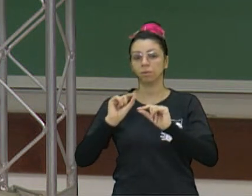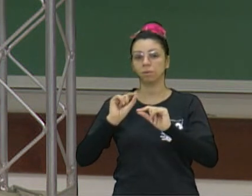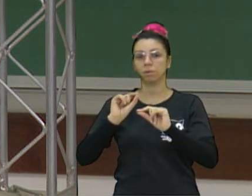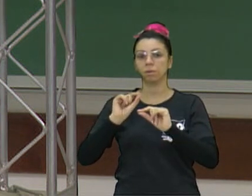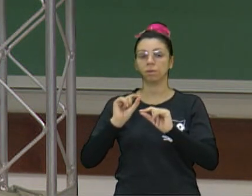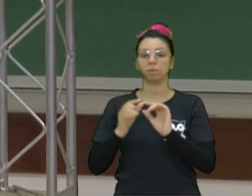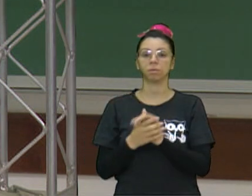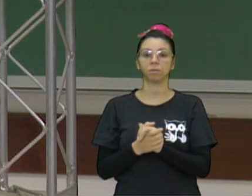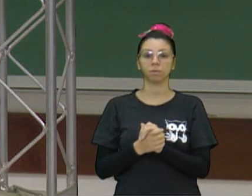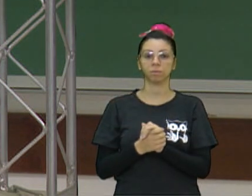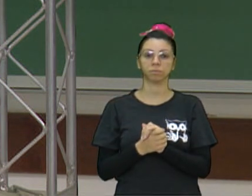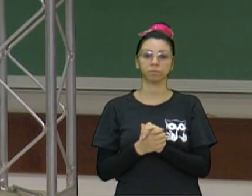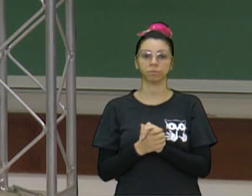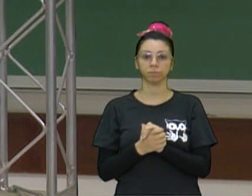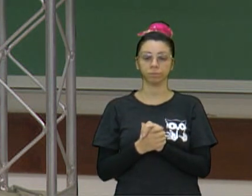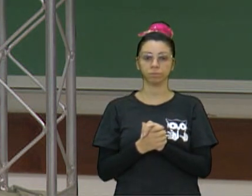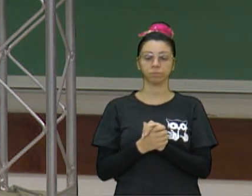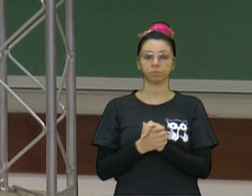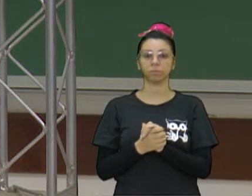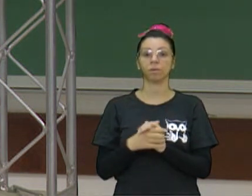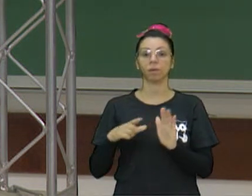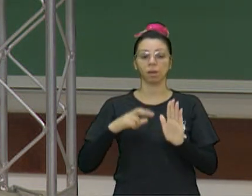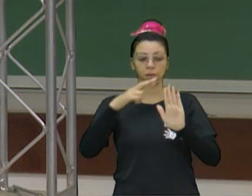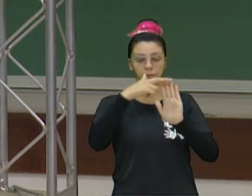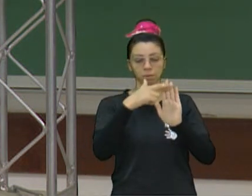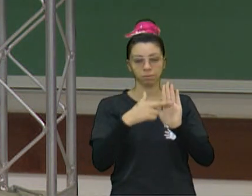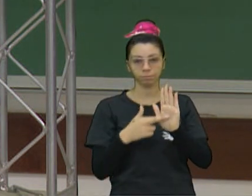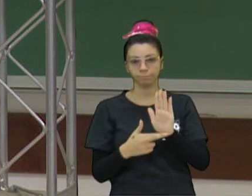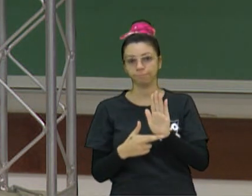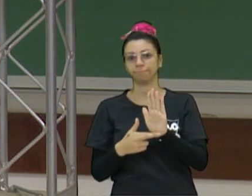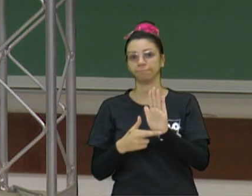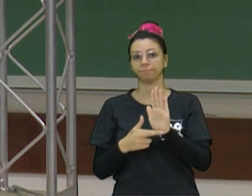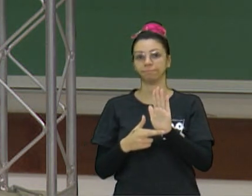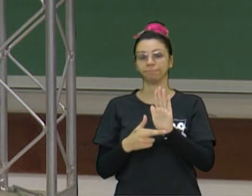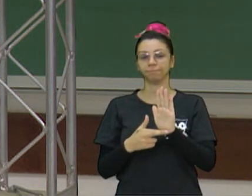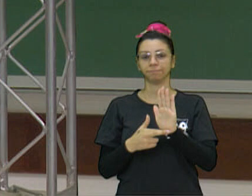que regem o Taekwondo, assim como existiam alguns princípios